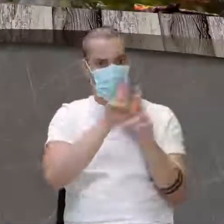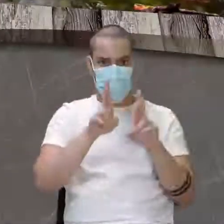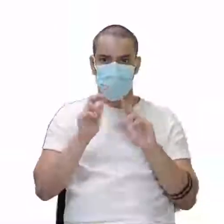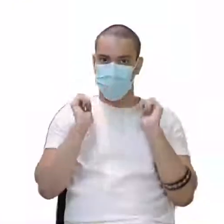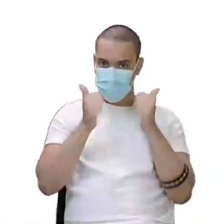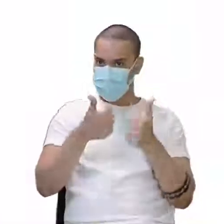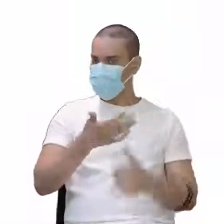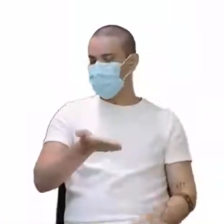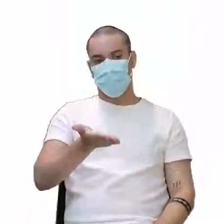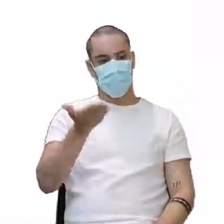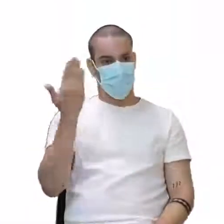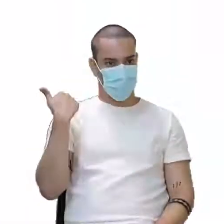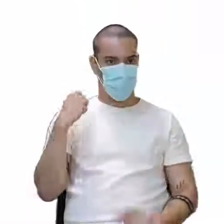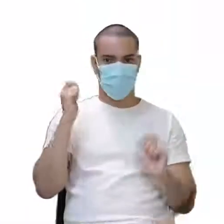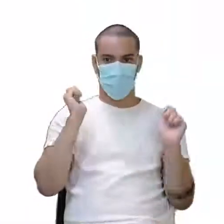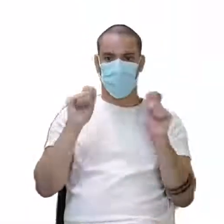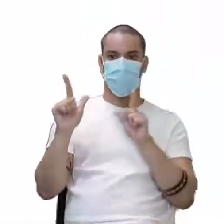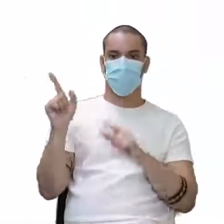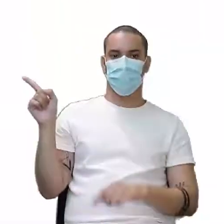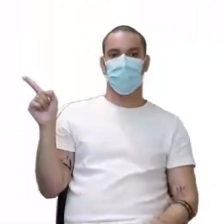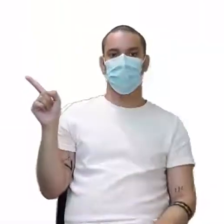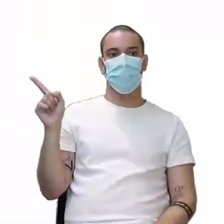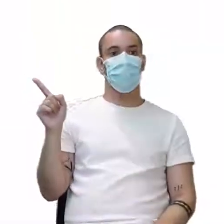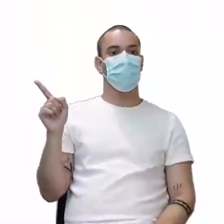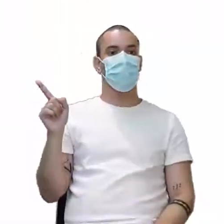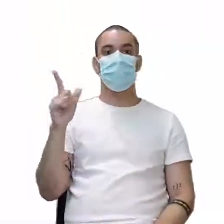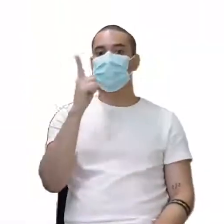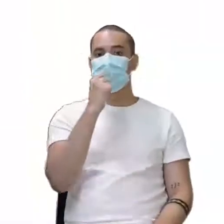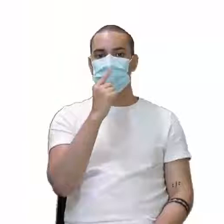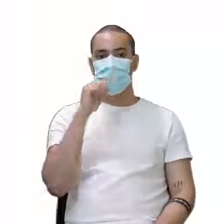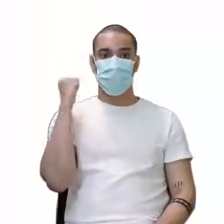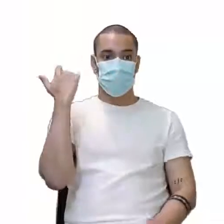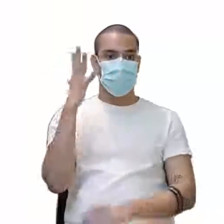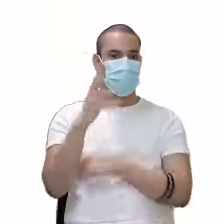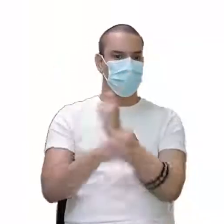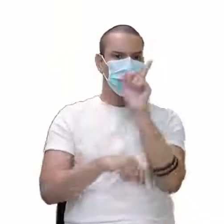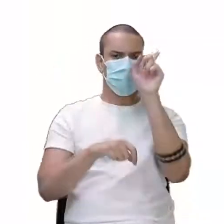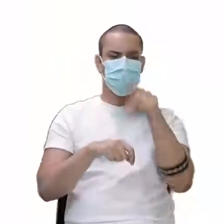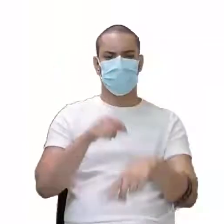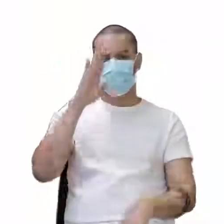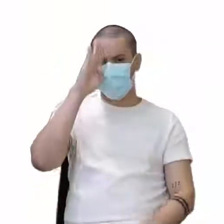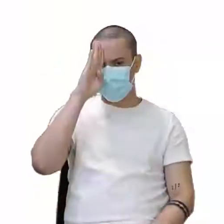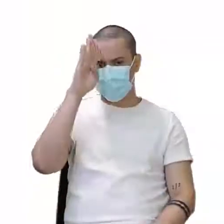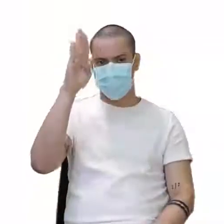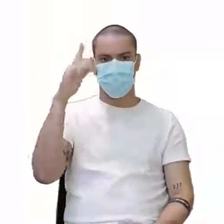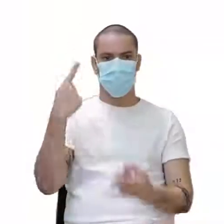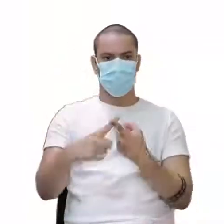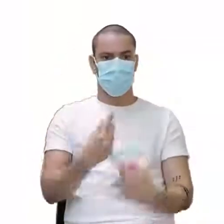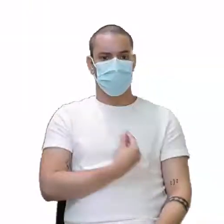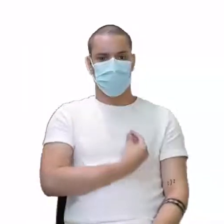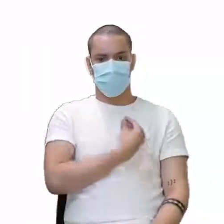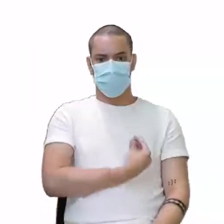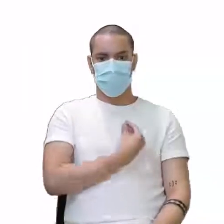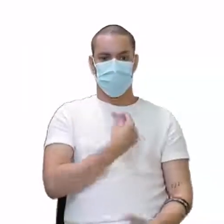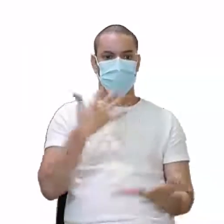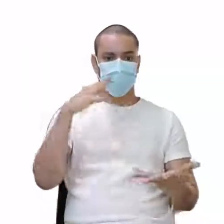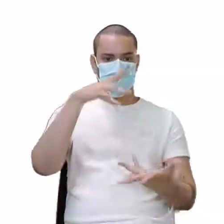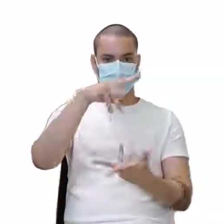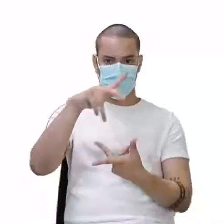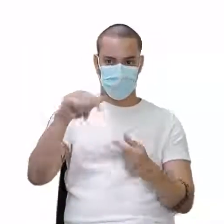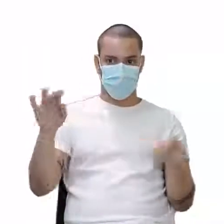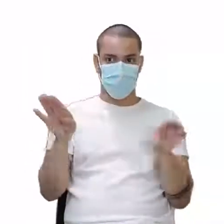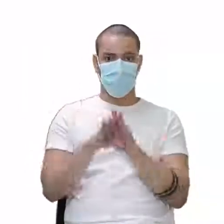embora? Olha lá no quadro. O ciclo da água na natureza ele vai ser fundamental para a manutenção da vida no